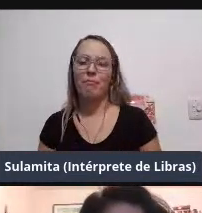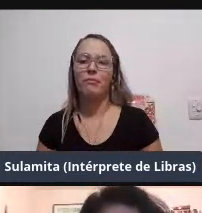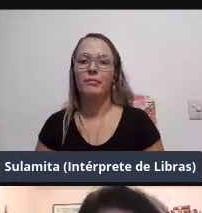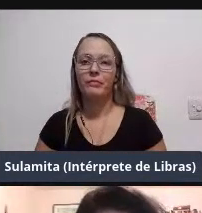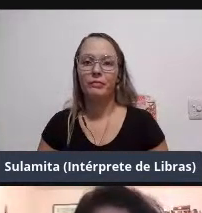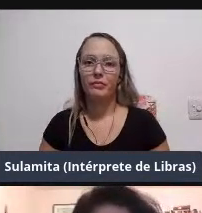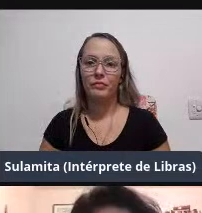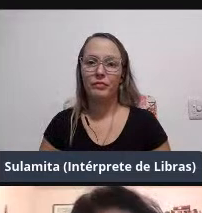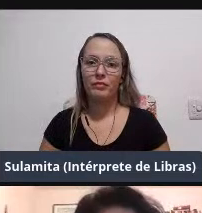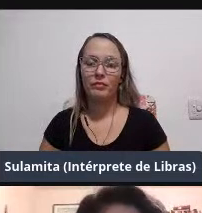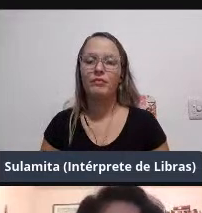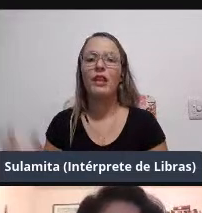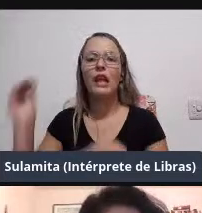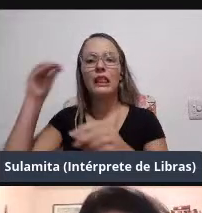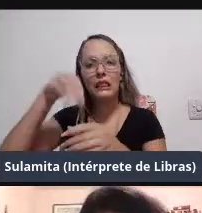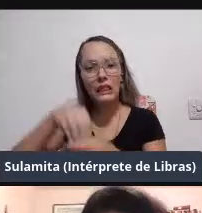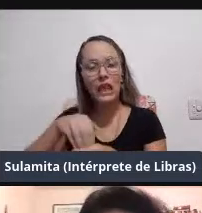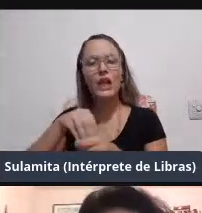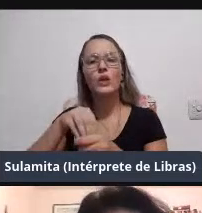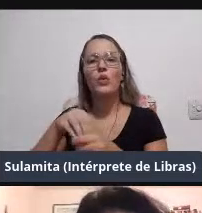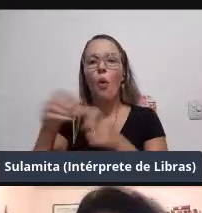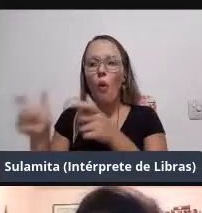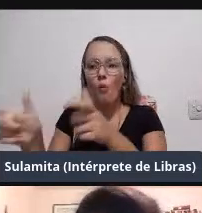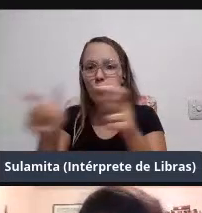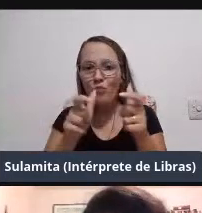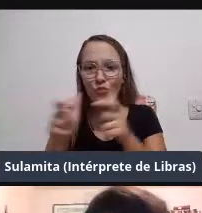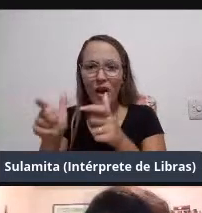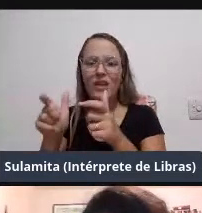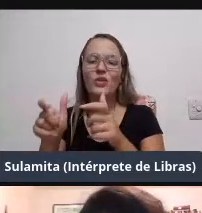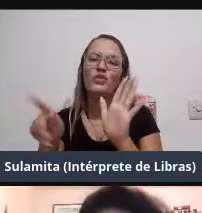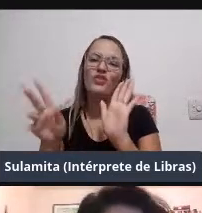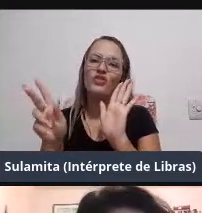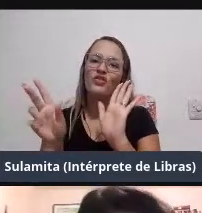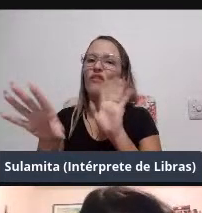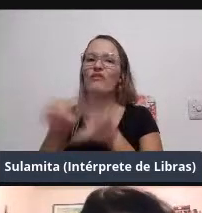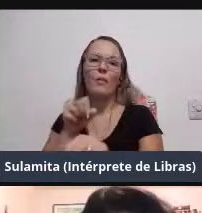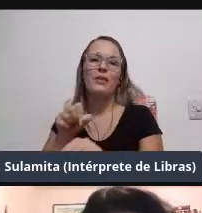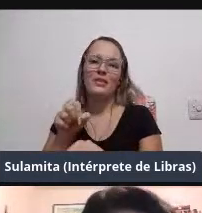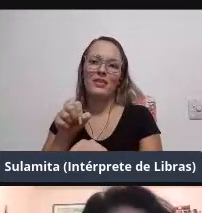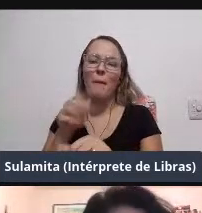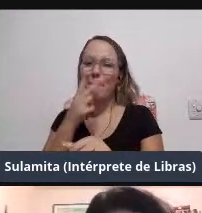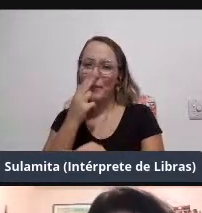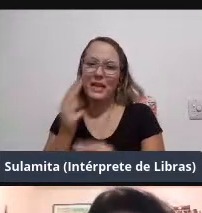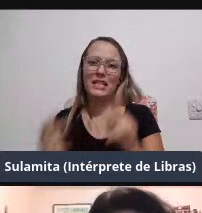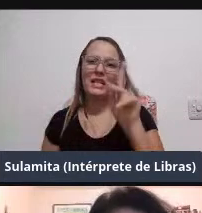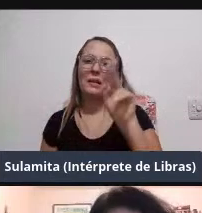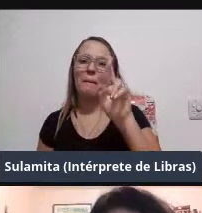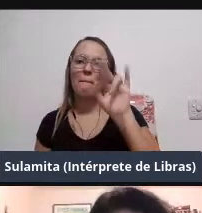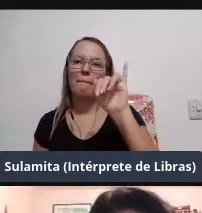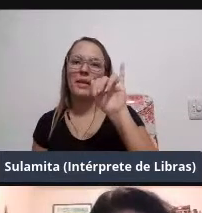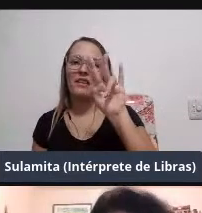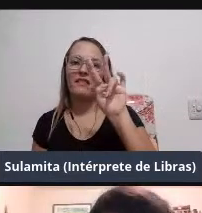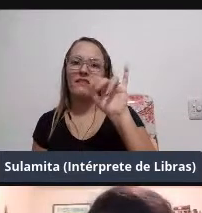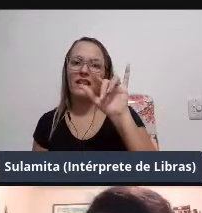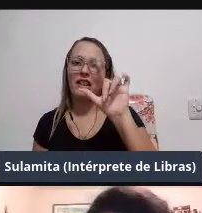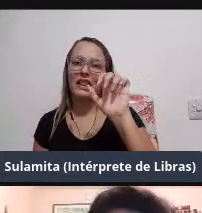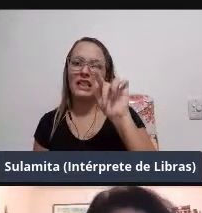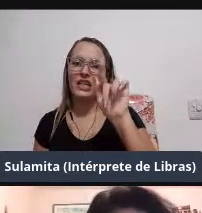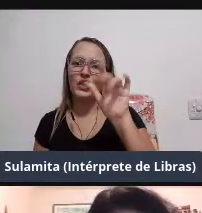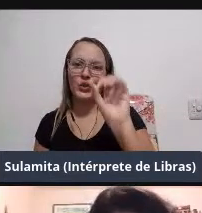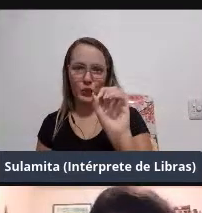que dentro do universo letrado alcançam espaços de privilégio, né? São privilegiados no sentido de que